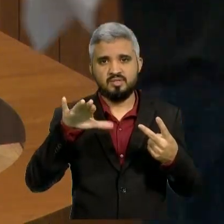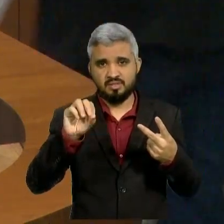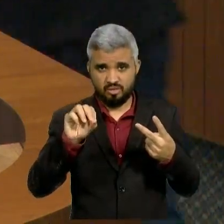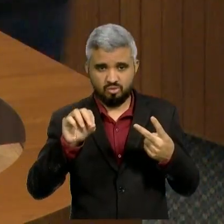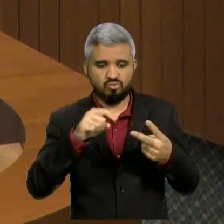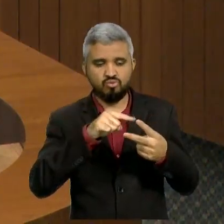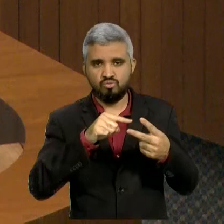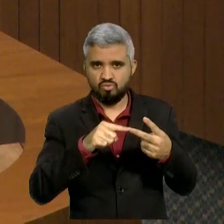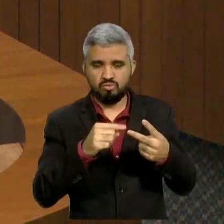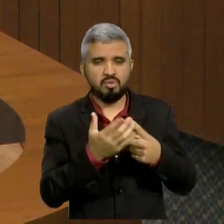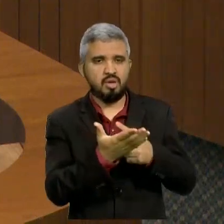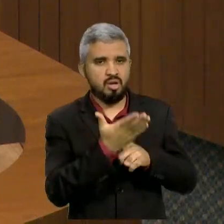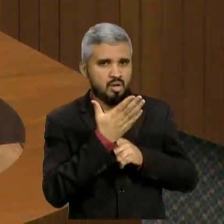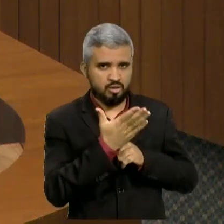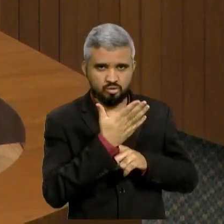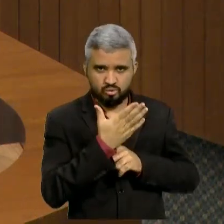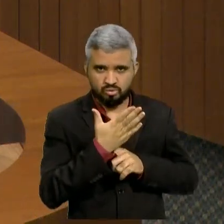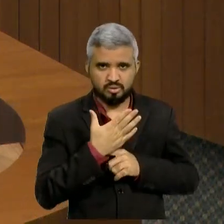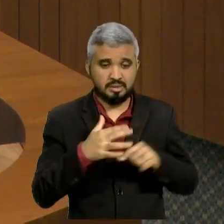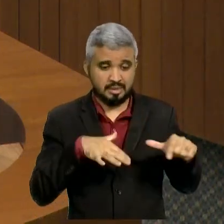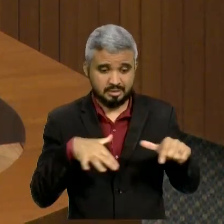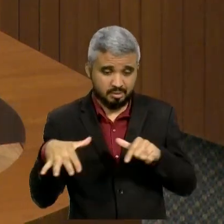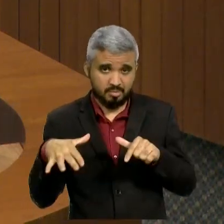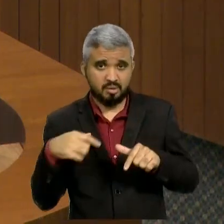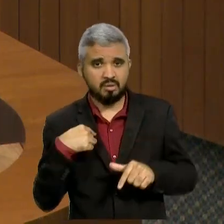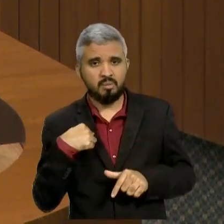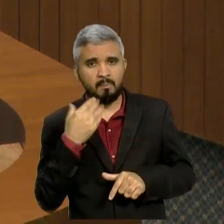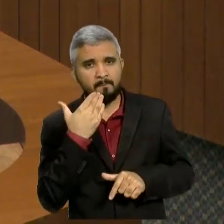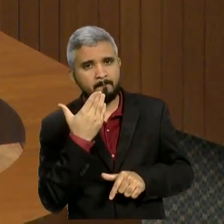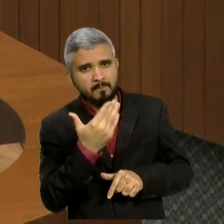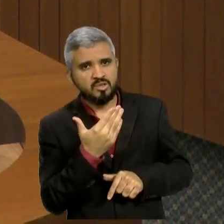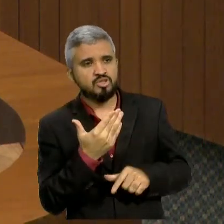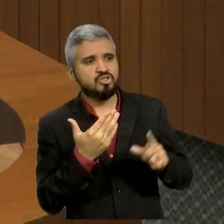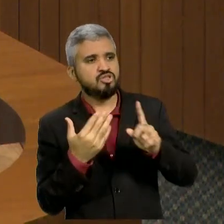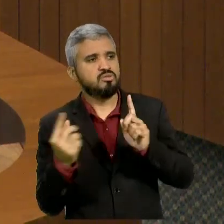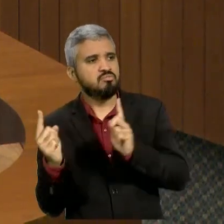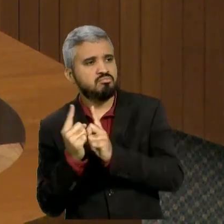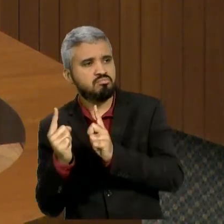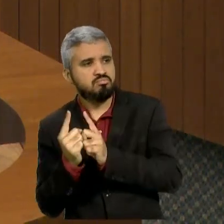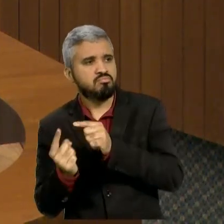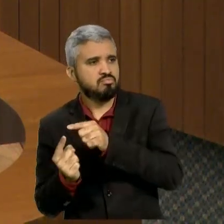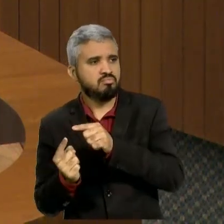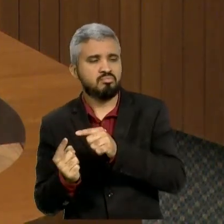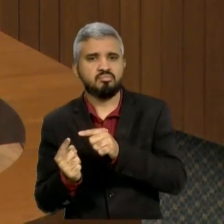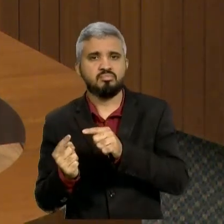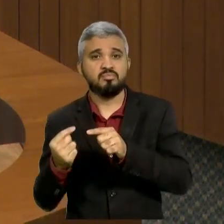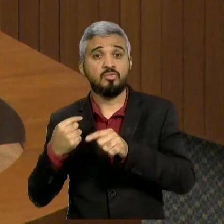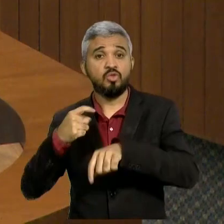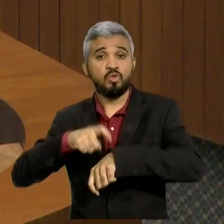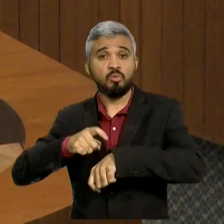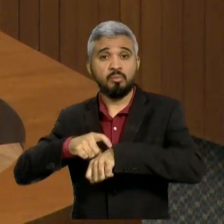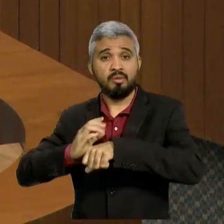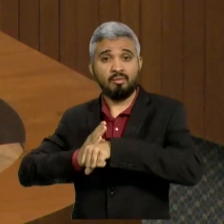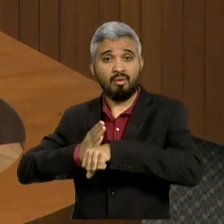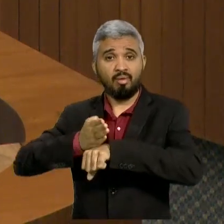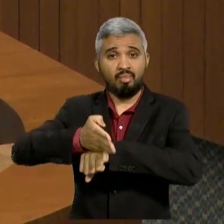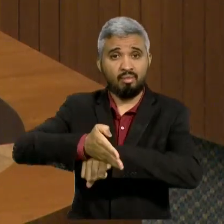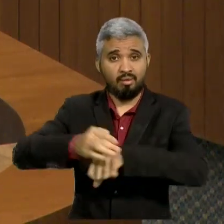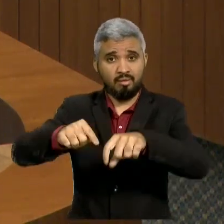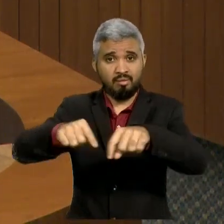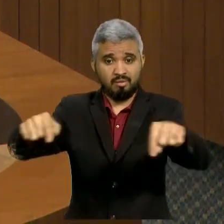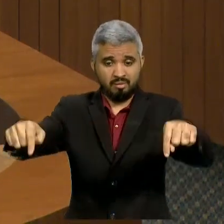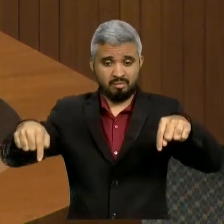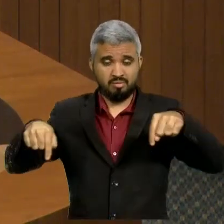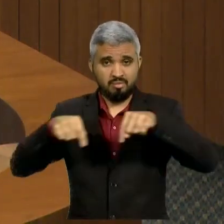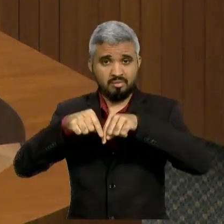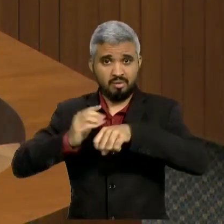eu mandei eu pedi para ele atender uma paciente quando quando a paciente atender ela falou Rio do nora que eu entrei no gabinete do Dr Reinaldo no